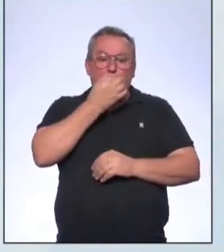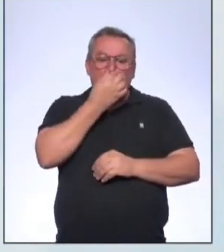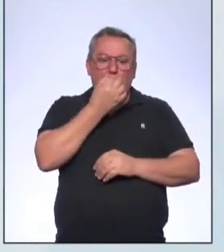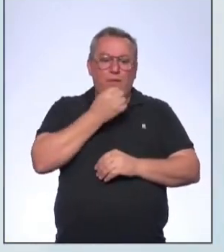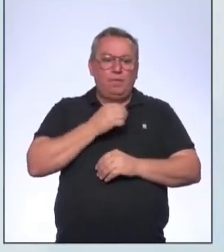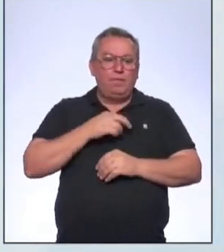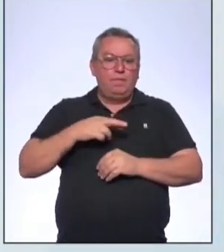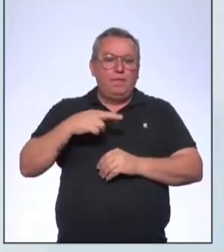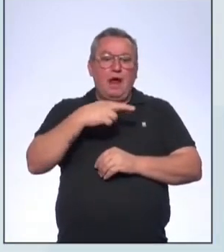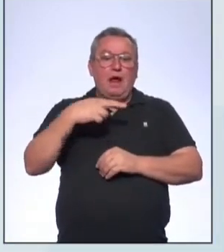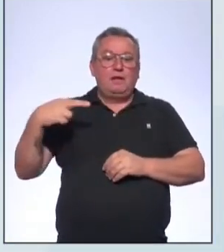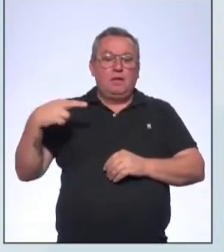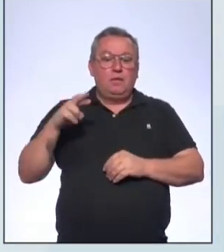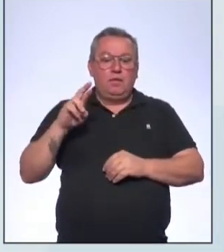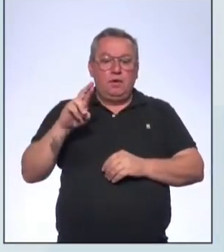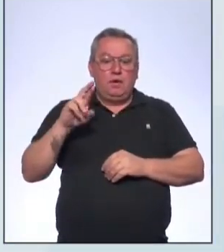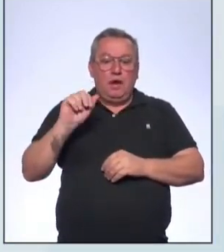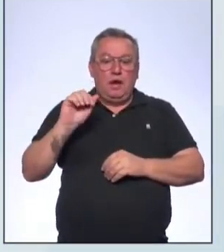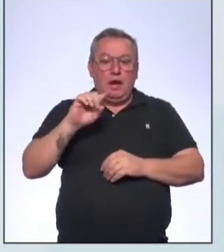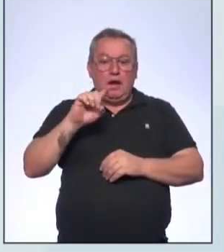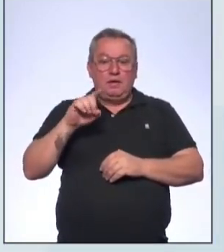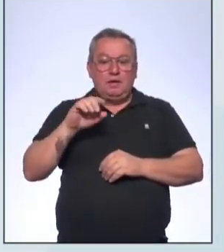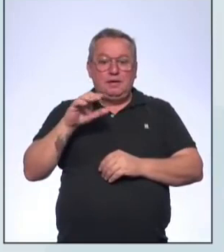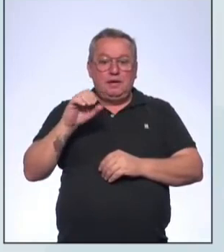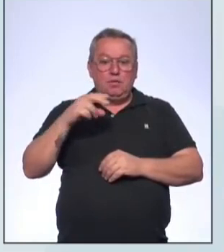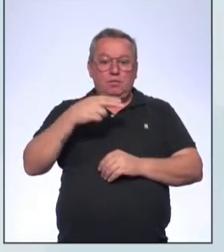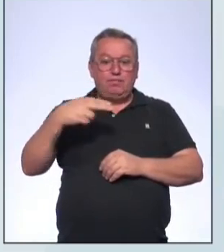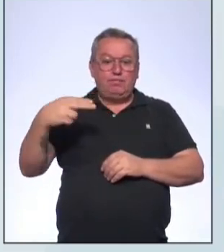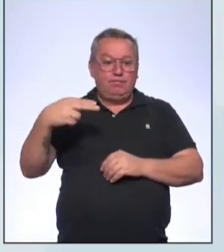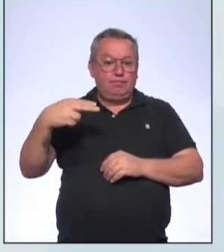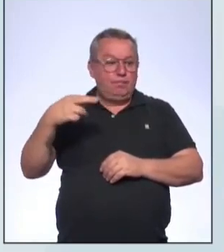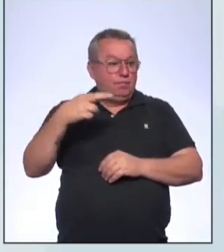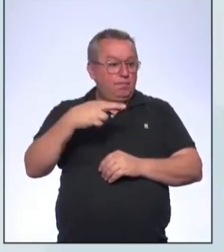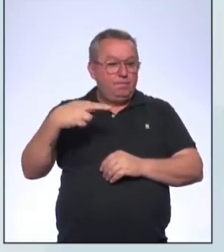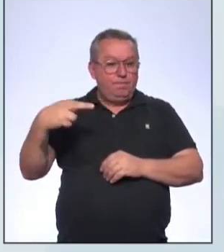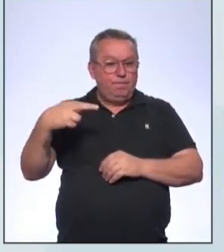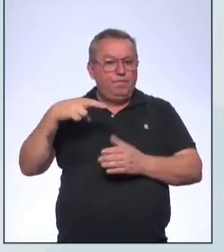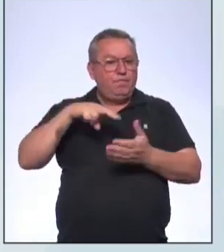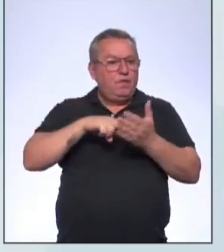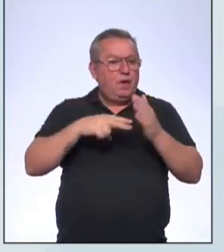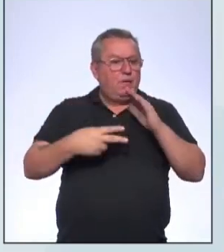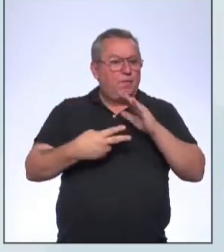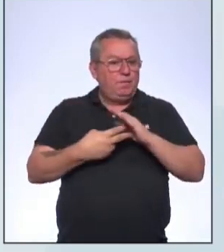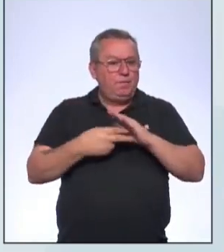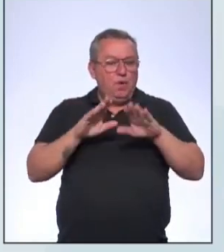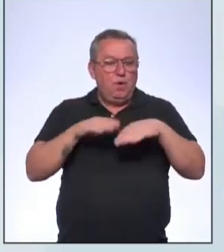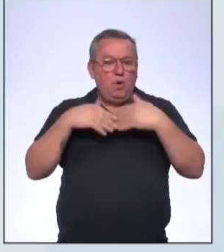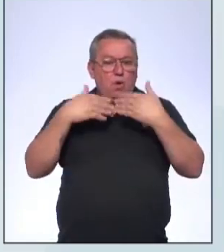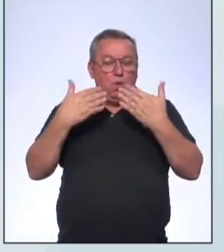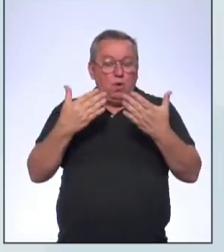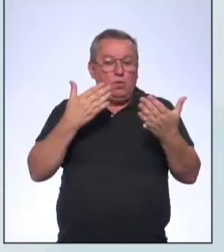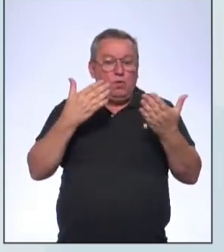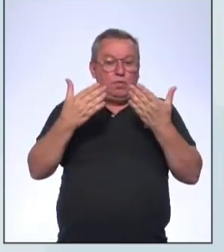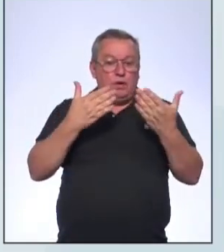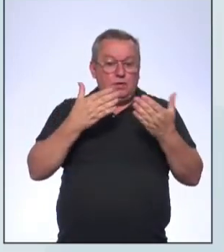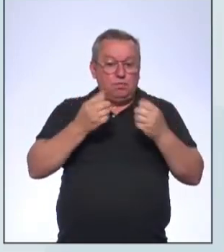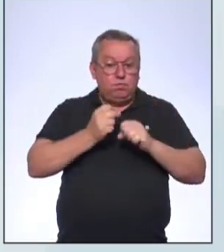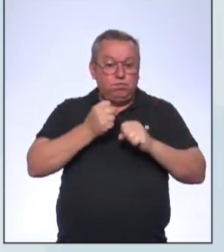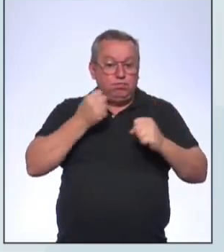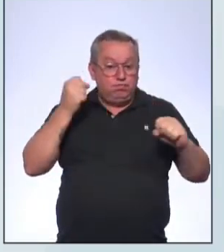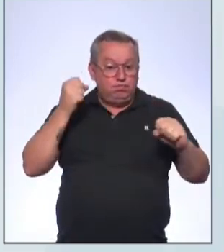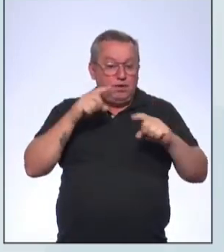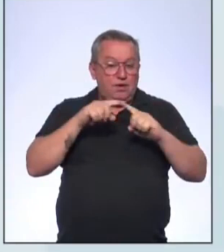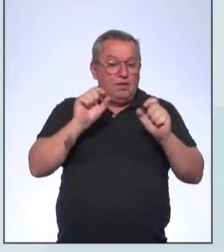Razão. Vamos dar uma relembradinha que é uma razão. O que significa? Quando comparamos duas grandezas e estabelecemos